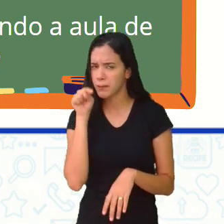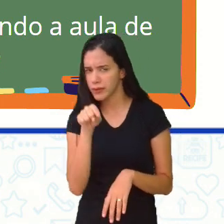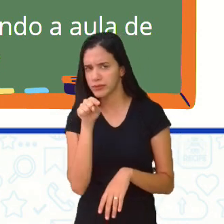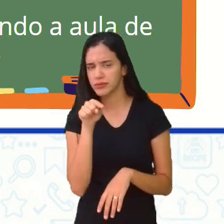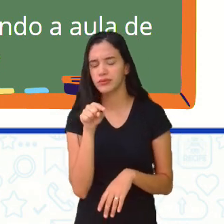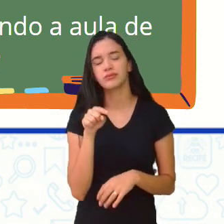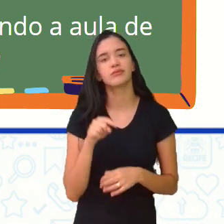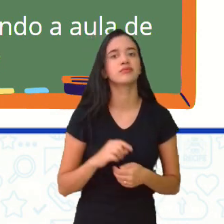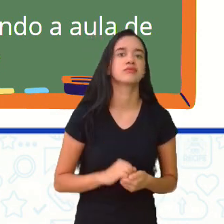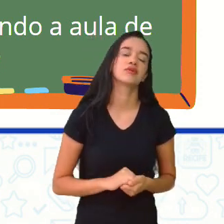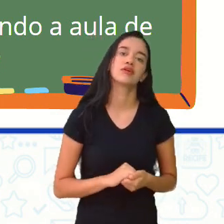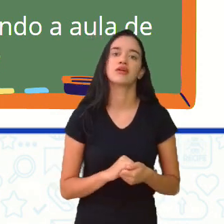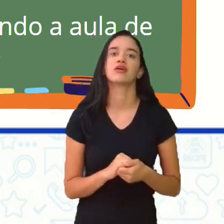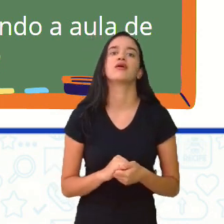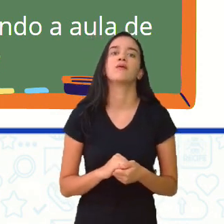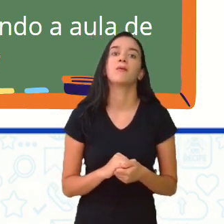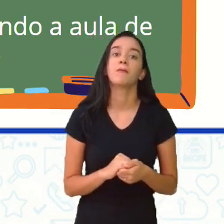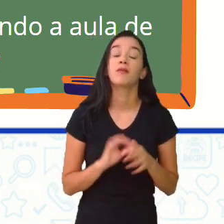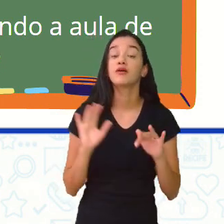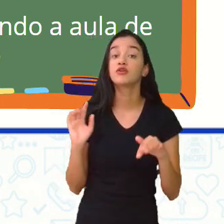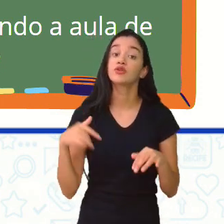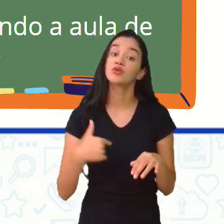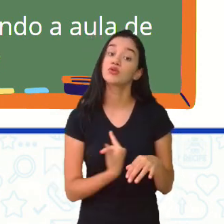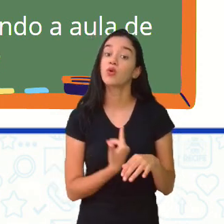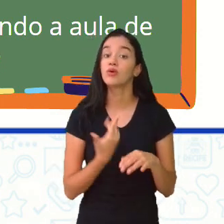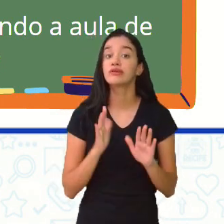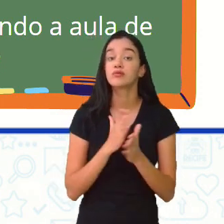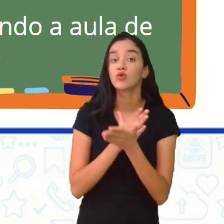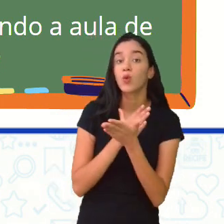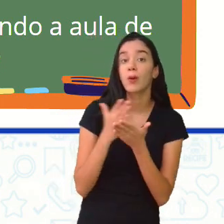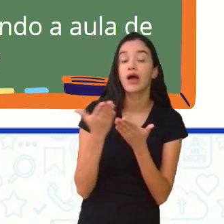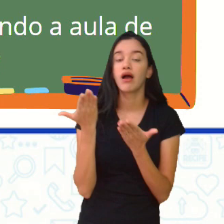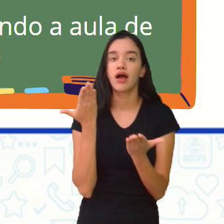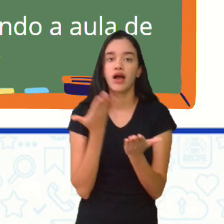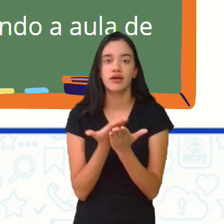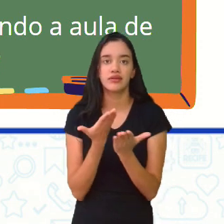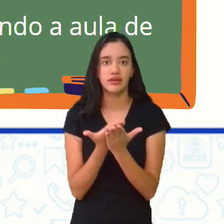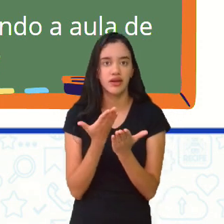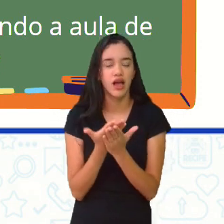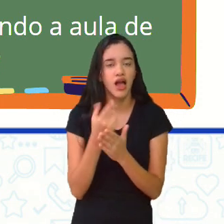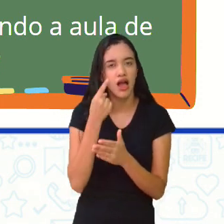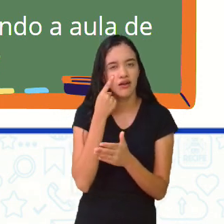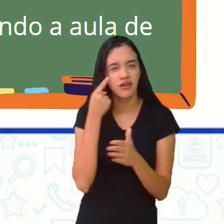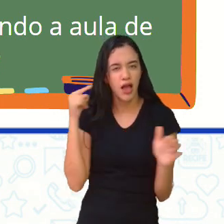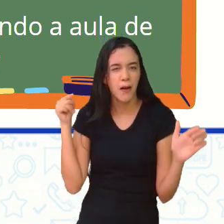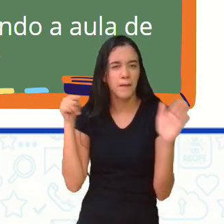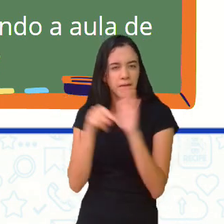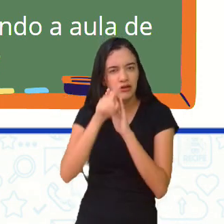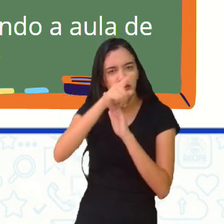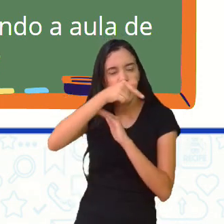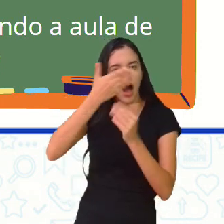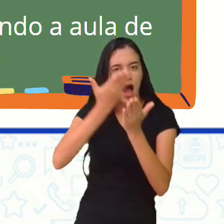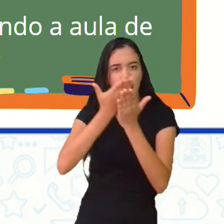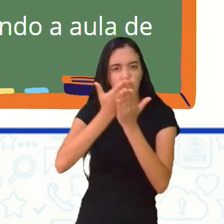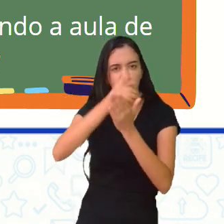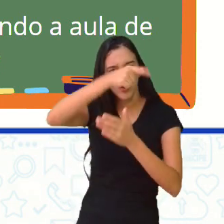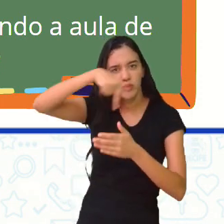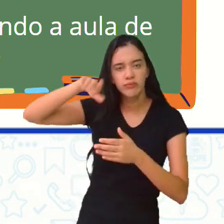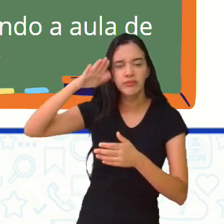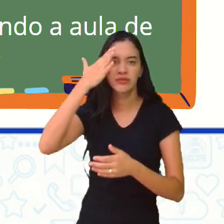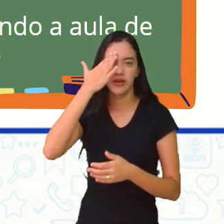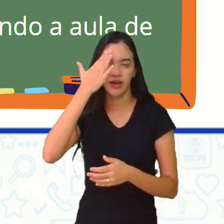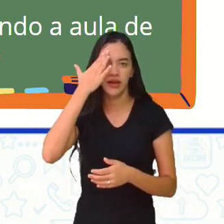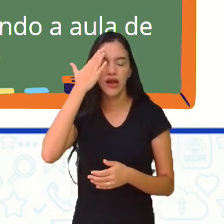fazendo. E aí, estamos começando esta aula, né? Então, veja a pergunta. Vocês estão entendendo a aula de